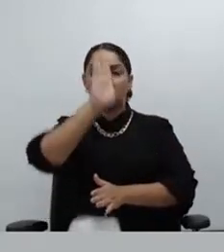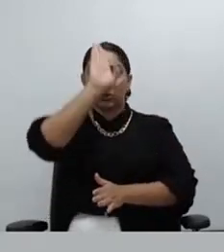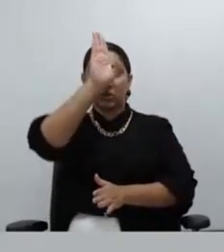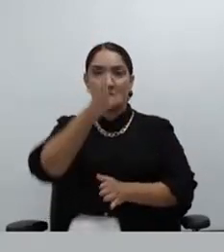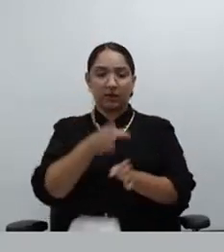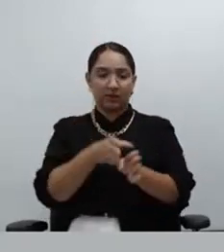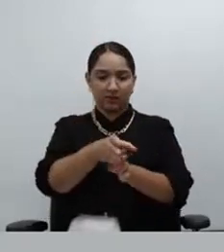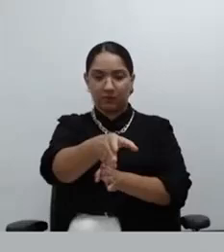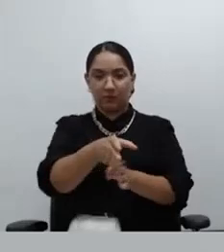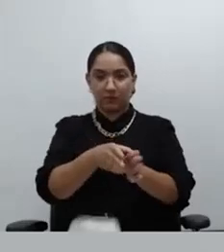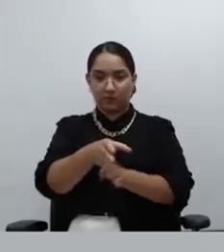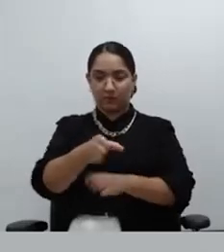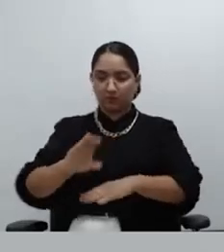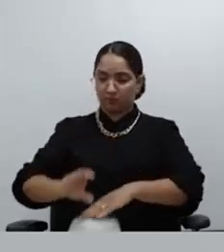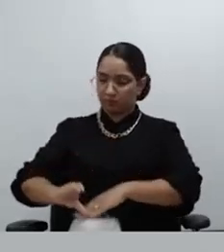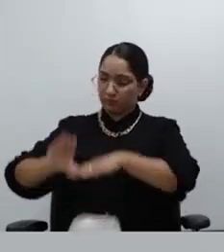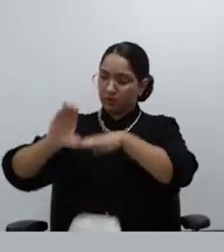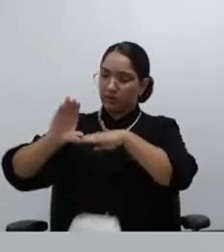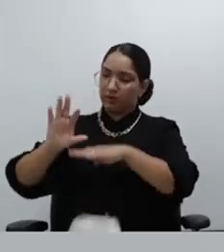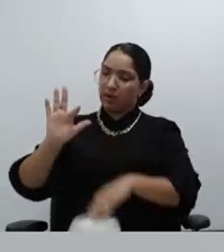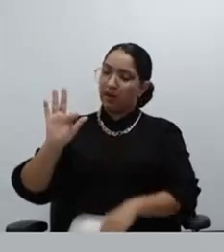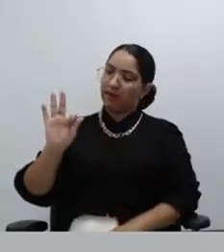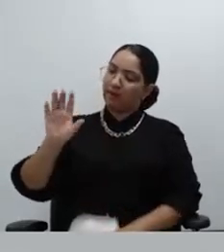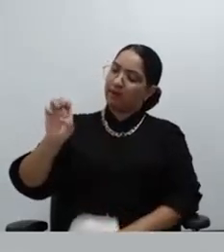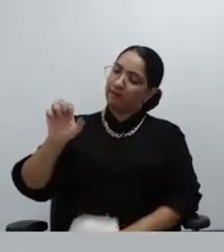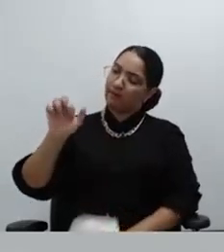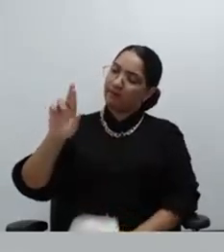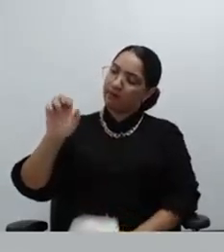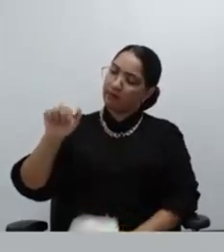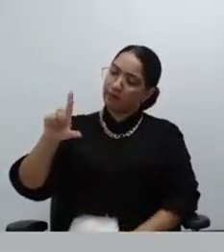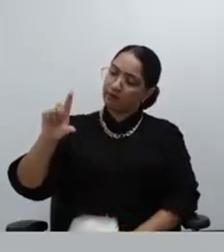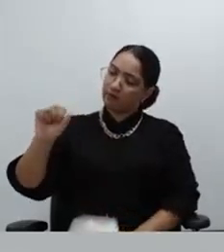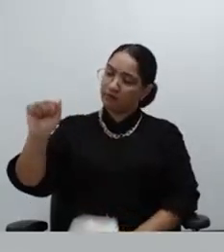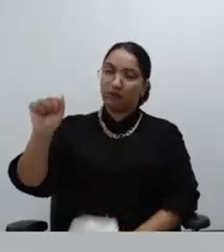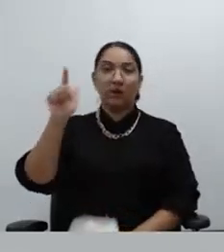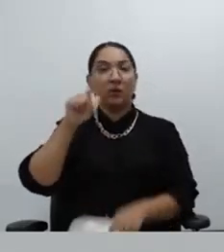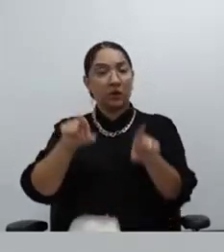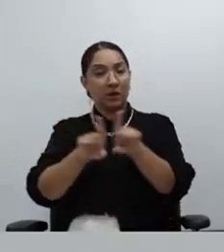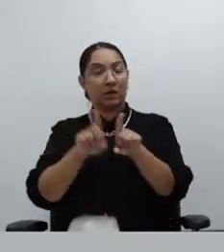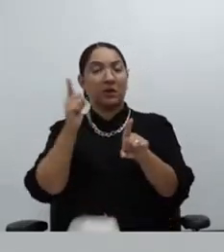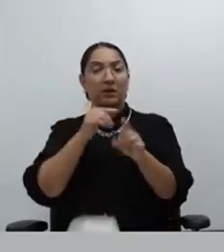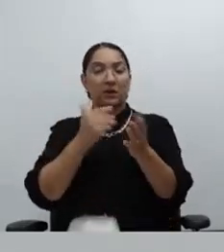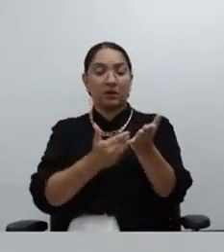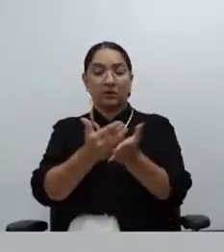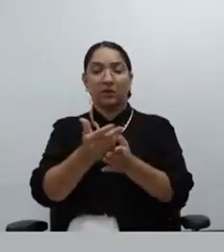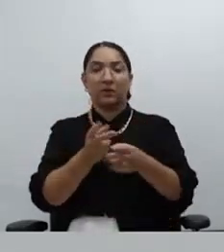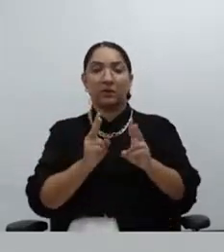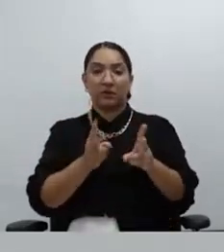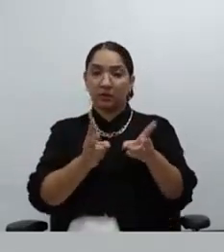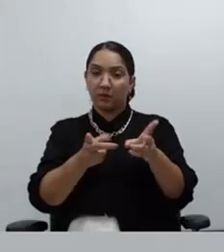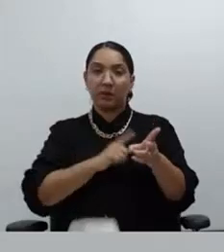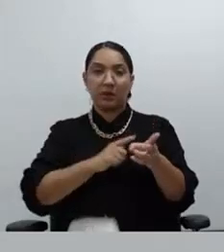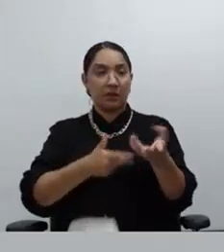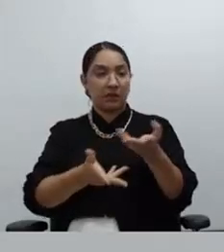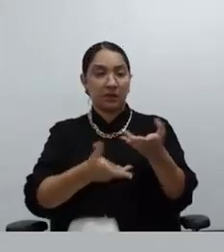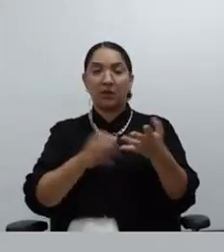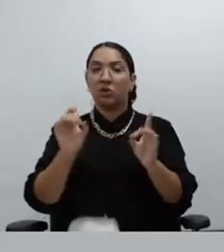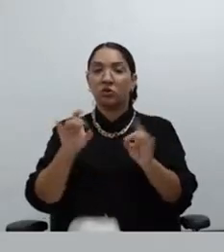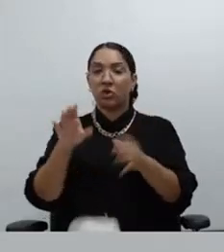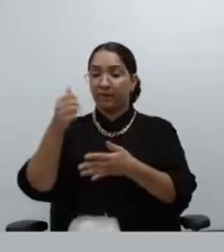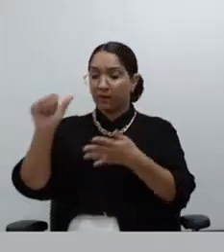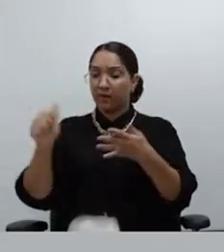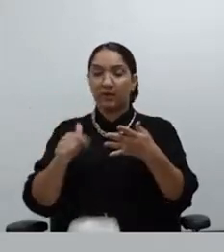doutora Fernanda, nós seguimos com a parte técnica da Central de Curadorias. Está pendente somente a avaliação pela